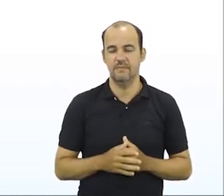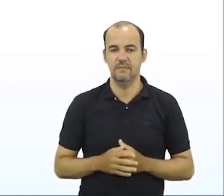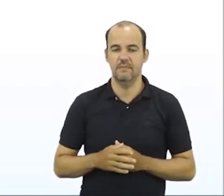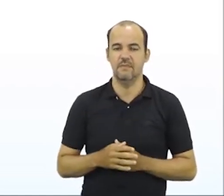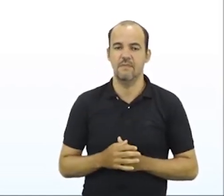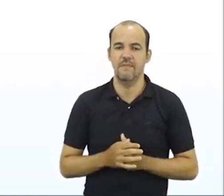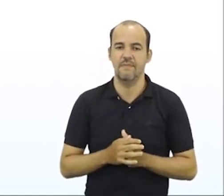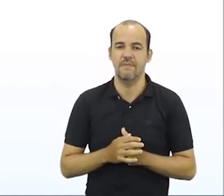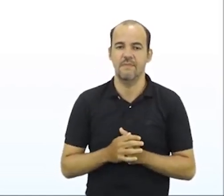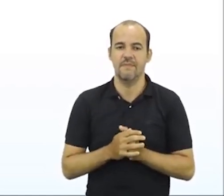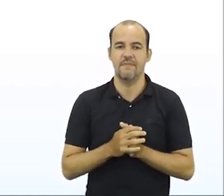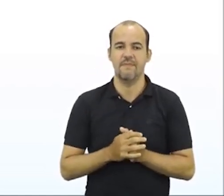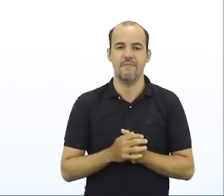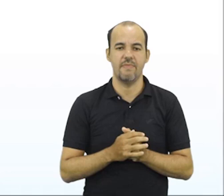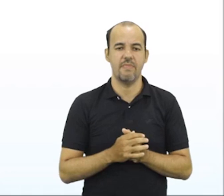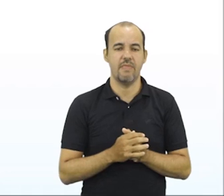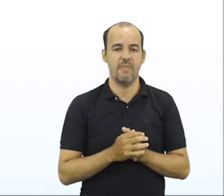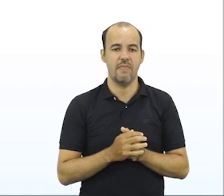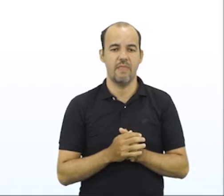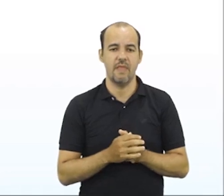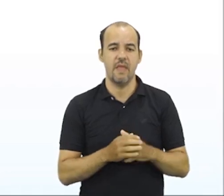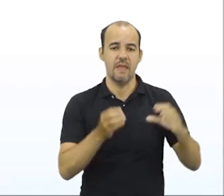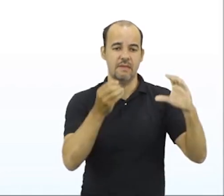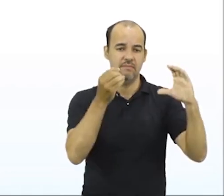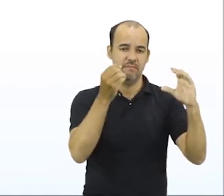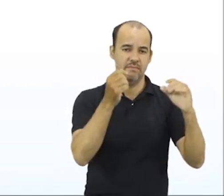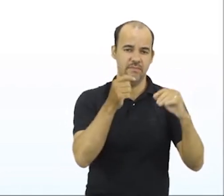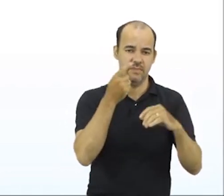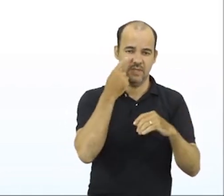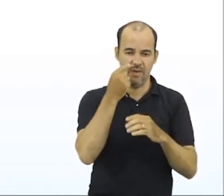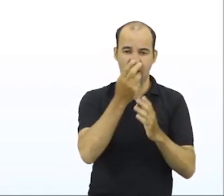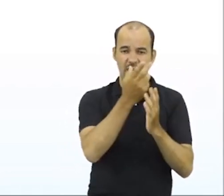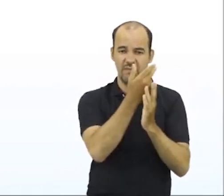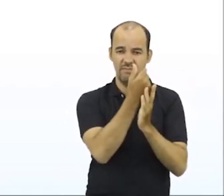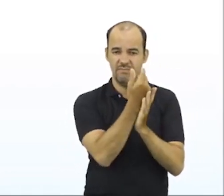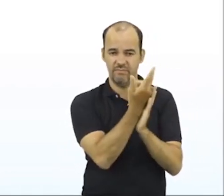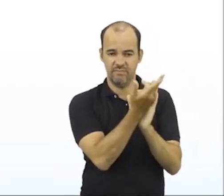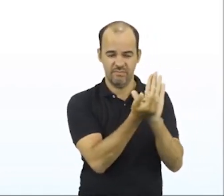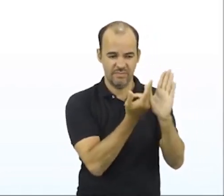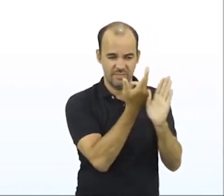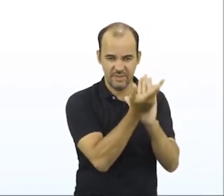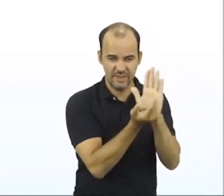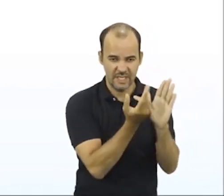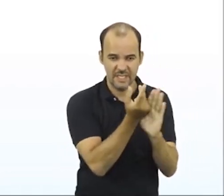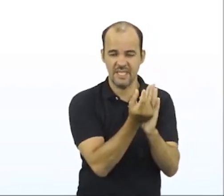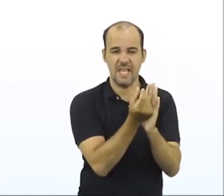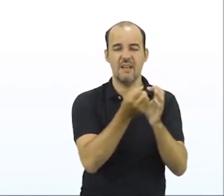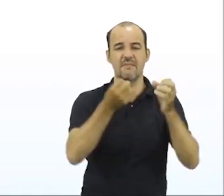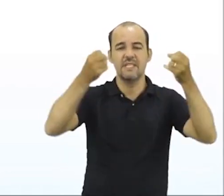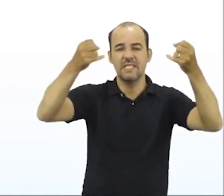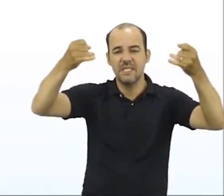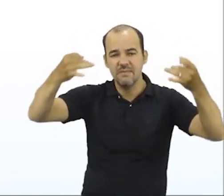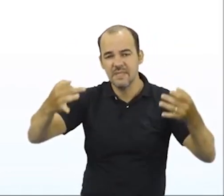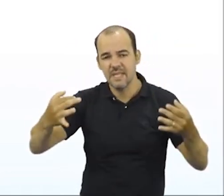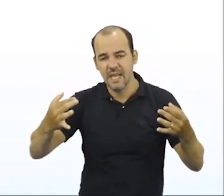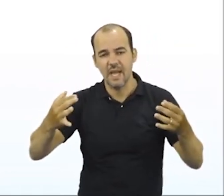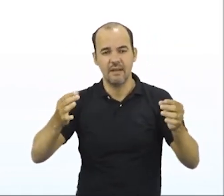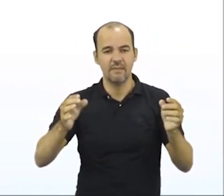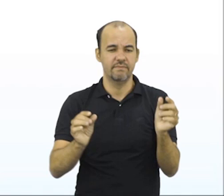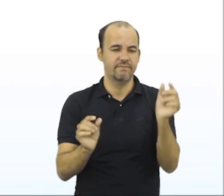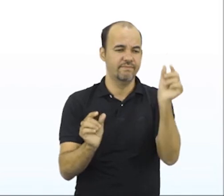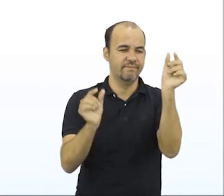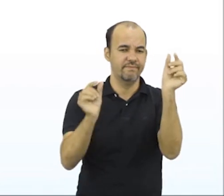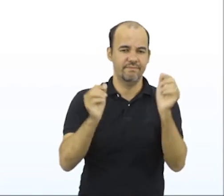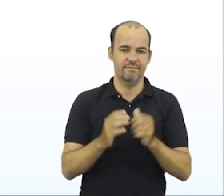Presta atenção, tá? Eu vou ter uma célula que ela vai ser chamada, eu vou fazer com desenho que é até melhor. Olha, vai ter uma célulazinha que a gente vai encontrar